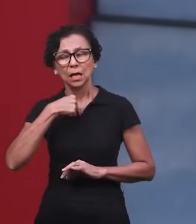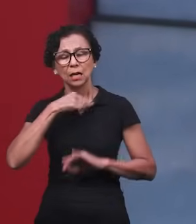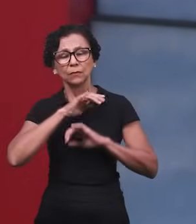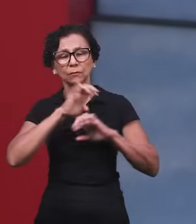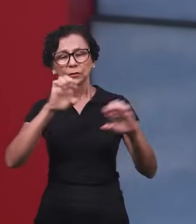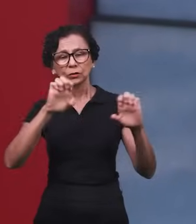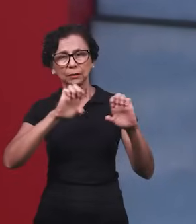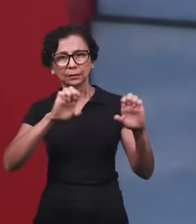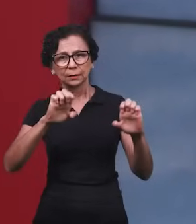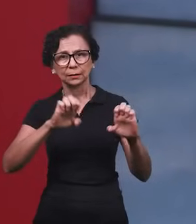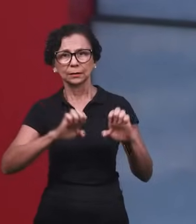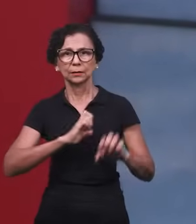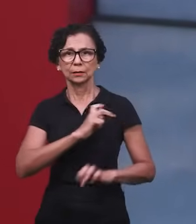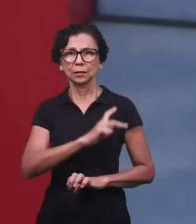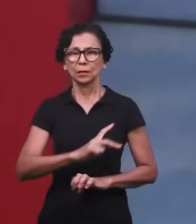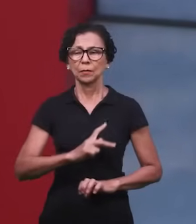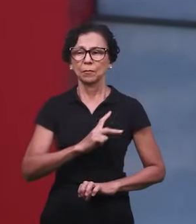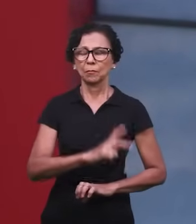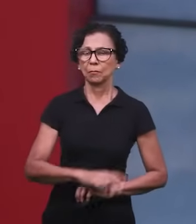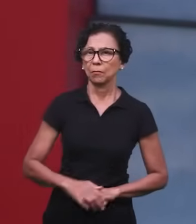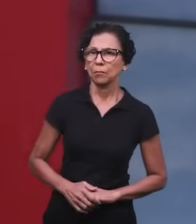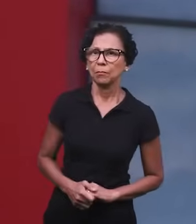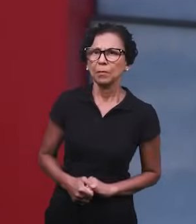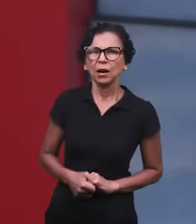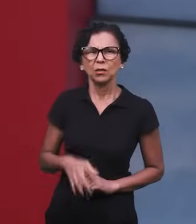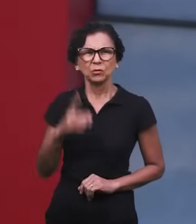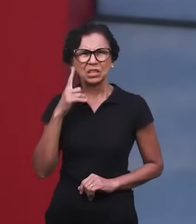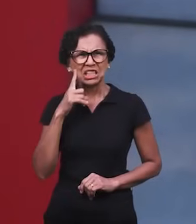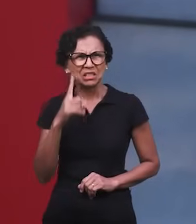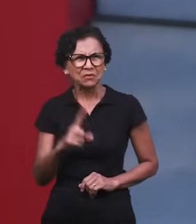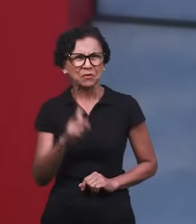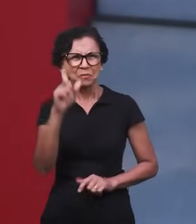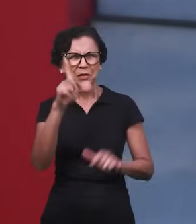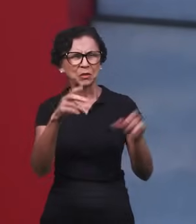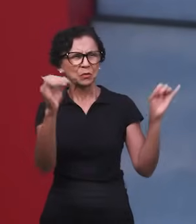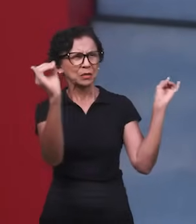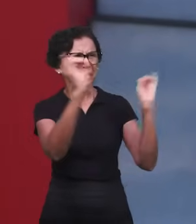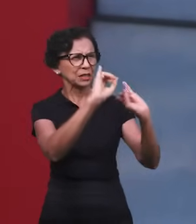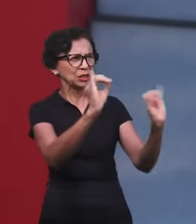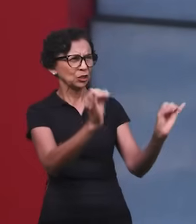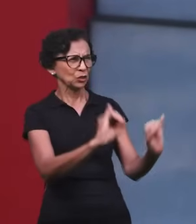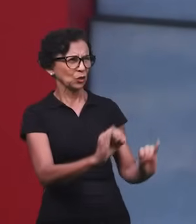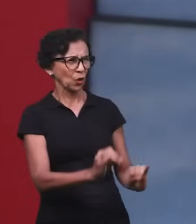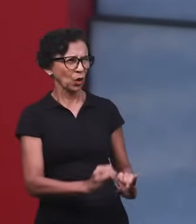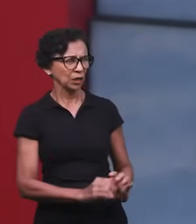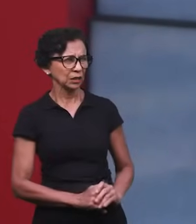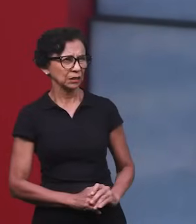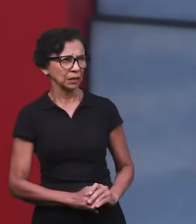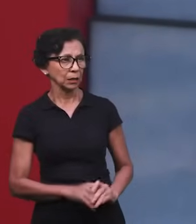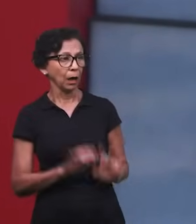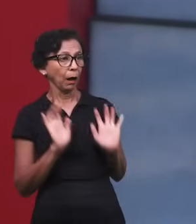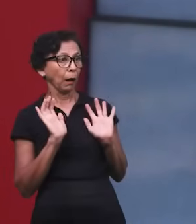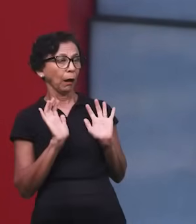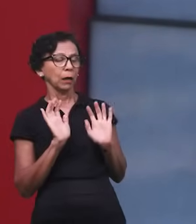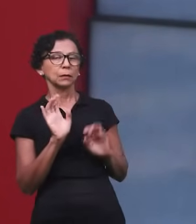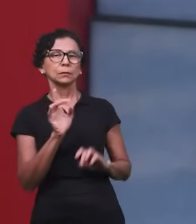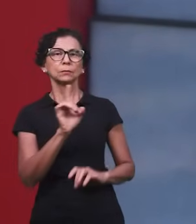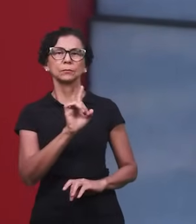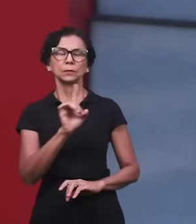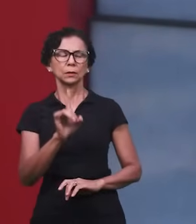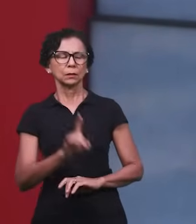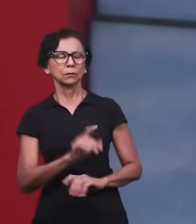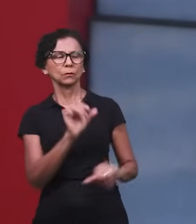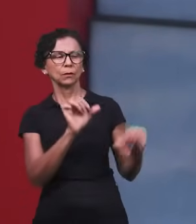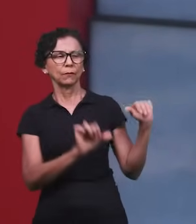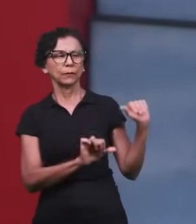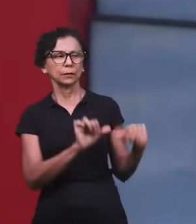Então, Paulo, ele também não se escandalizou com aquela idolatria toda. Pelo contrário, ele examinou tudo. Aquilo que nós falamos, examinar,